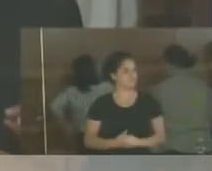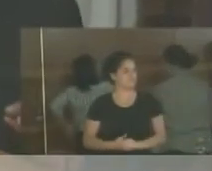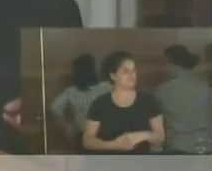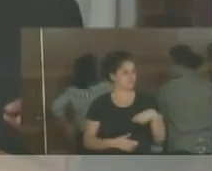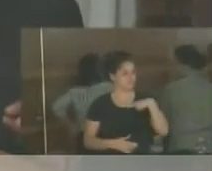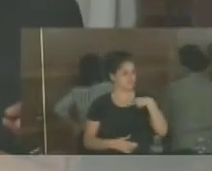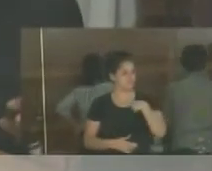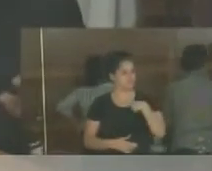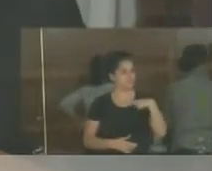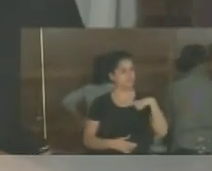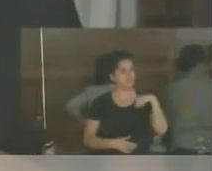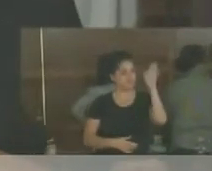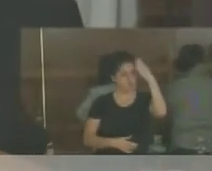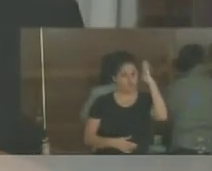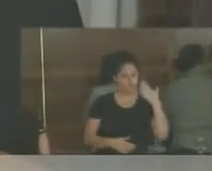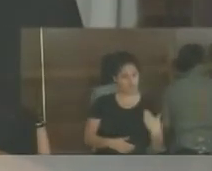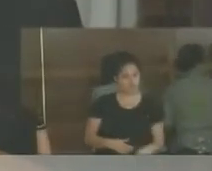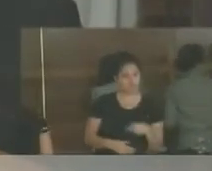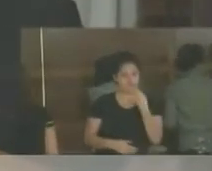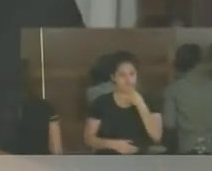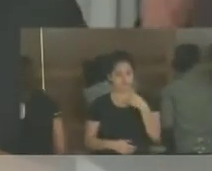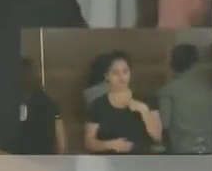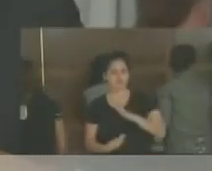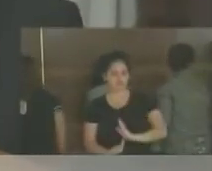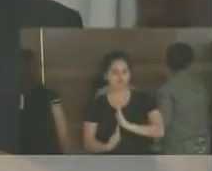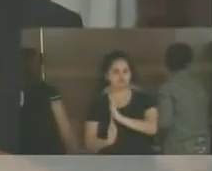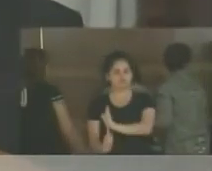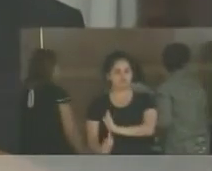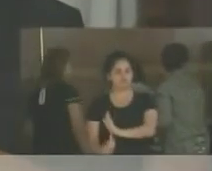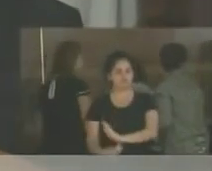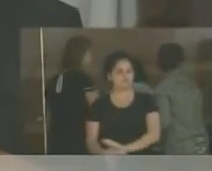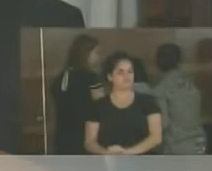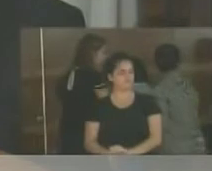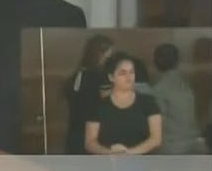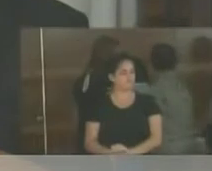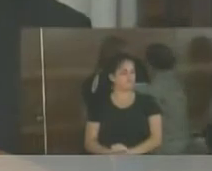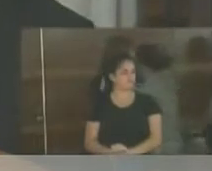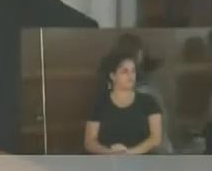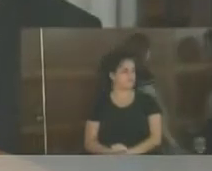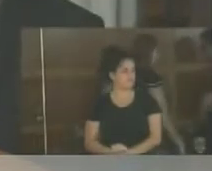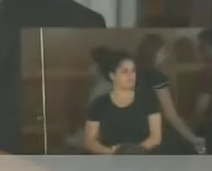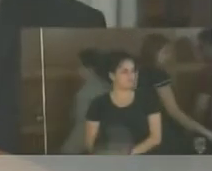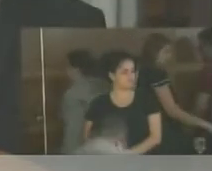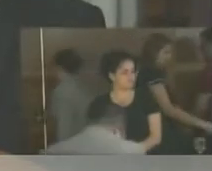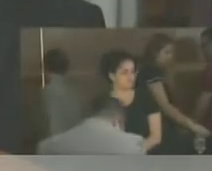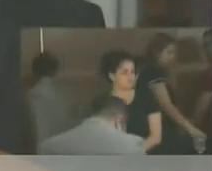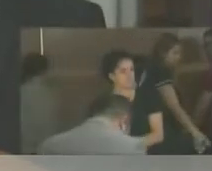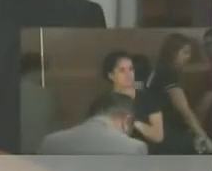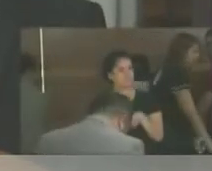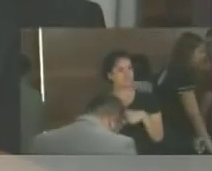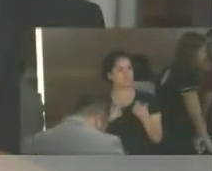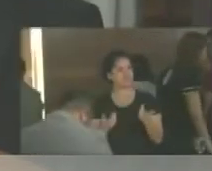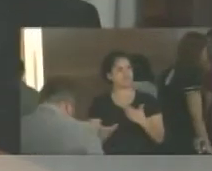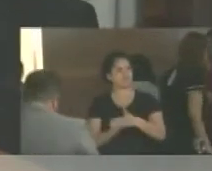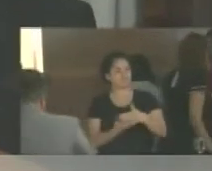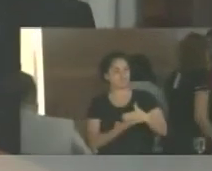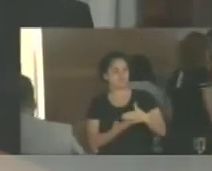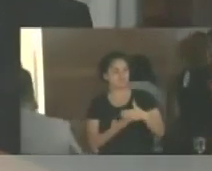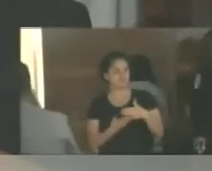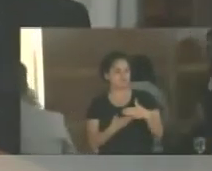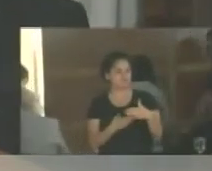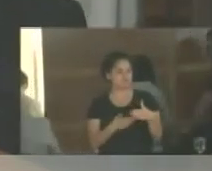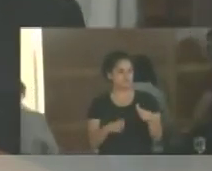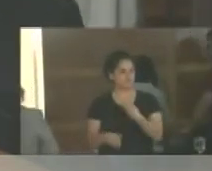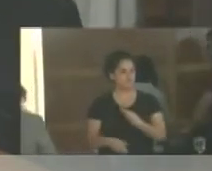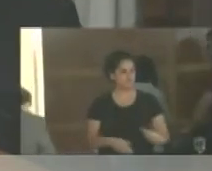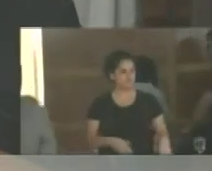participei daquilo ali no sentido de, o Léo diz que ajudou com a baliza, né? Mas no começo do governo, né, a